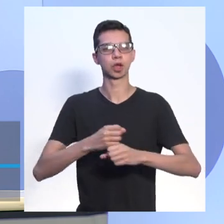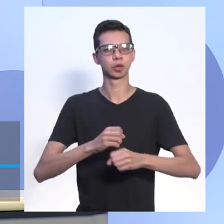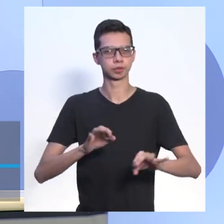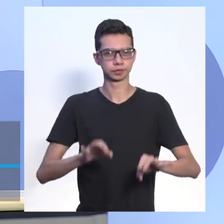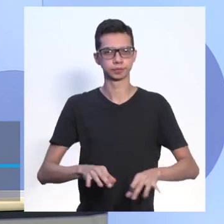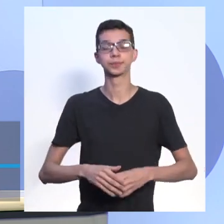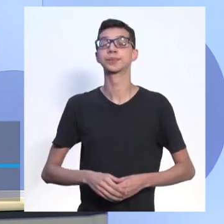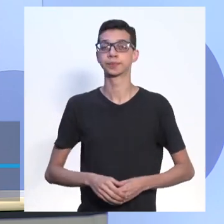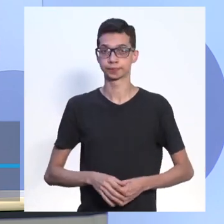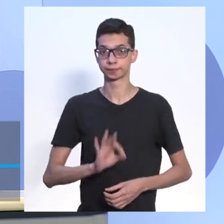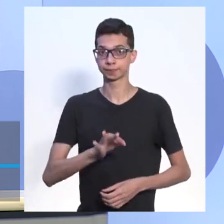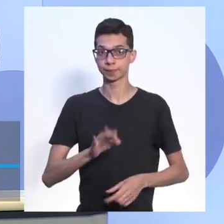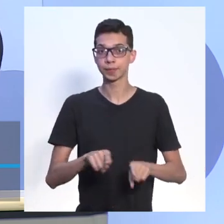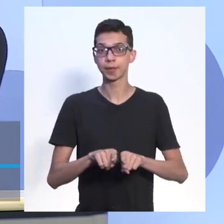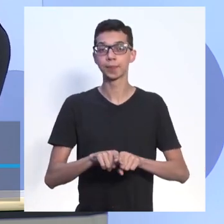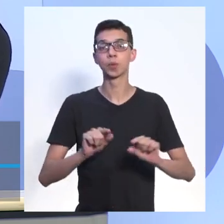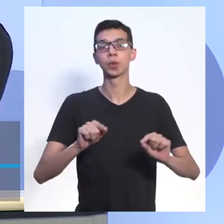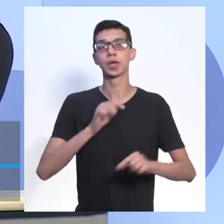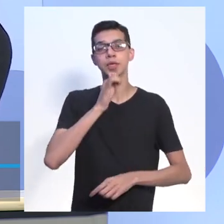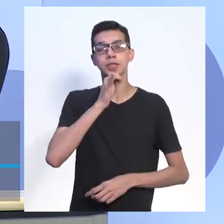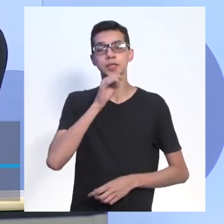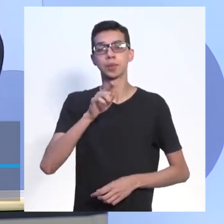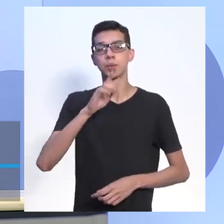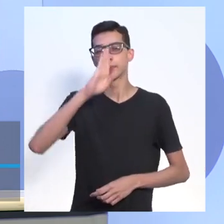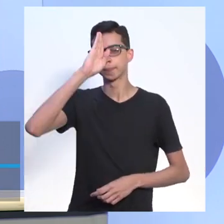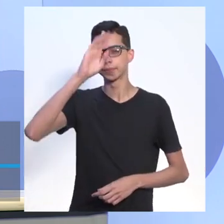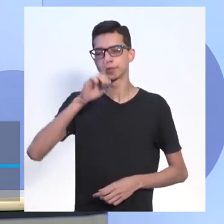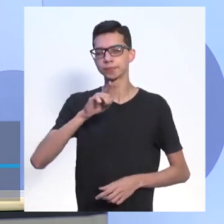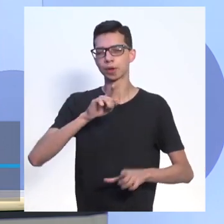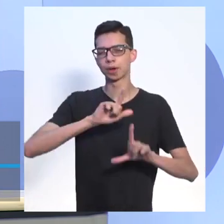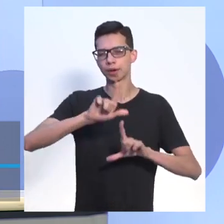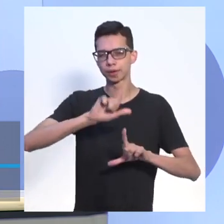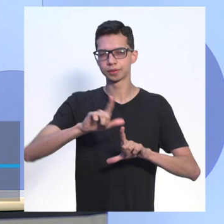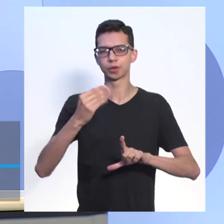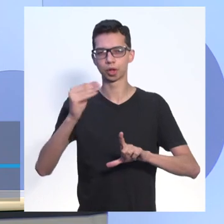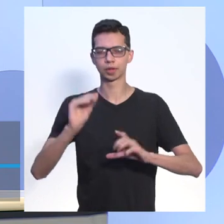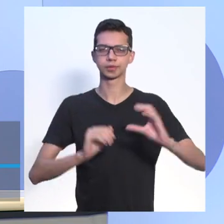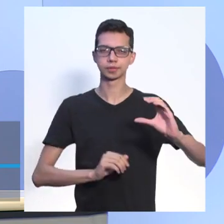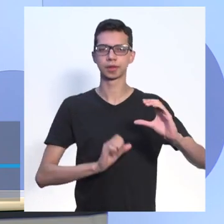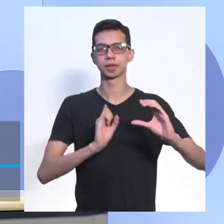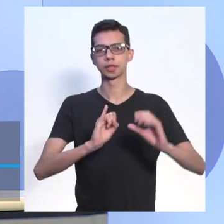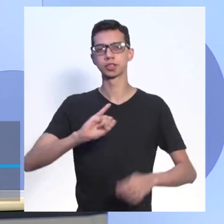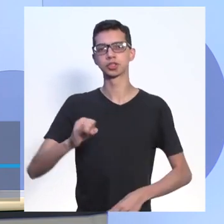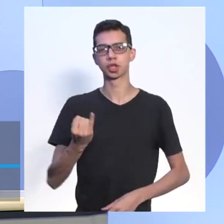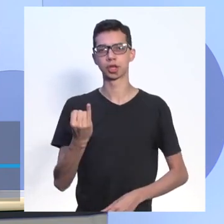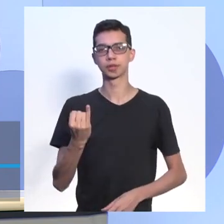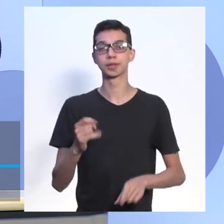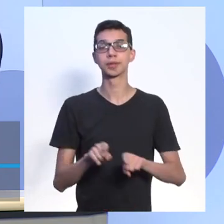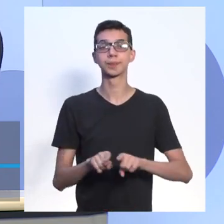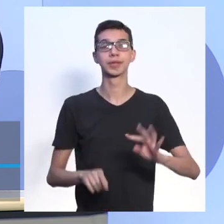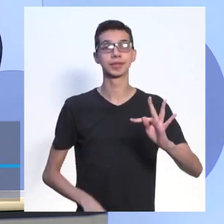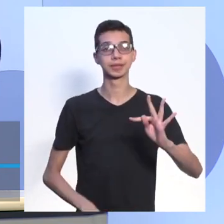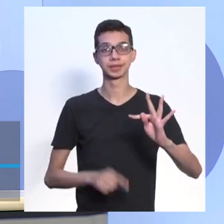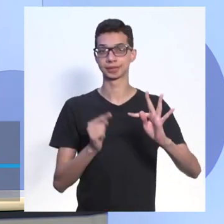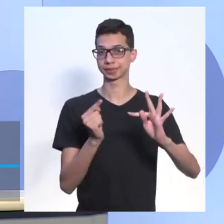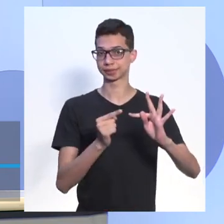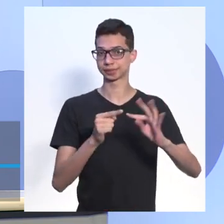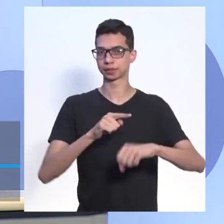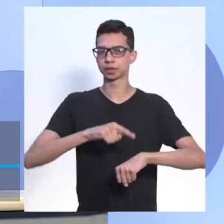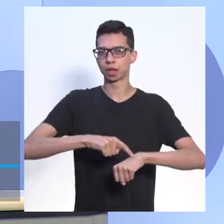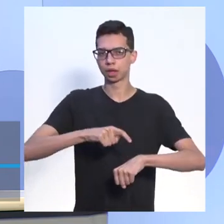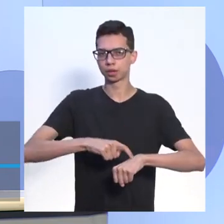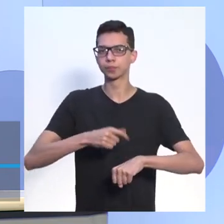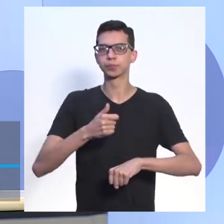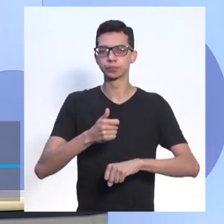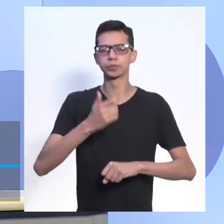principalmente de você colocar as letras, né? O C, o I, o J e, no caso, o T, que é o tempo, né, Ale?